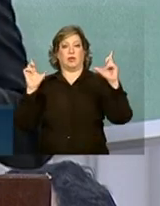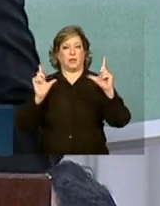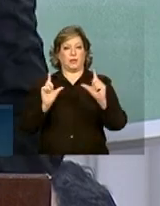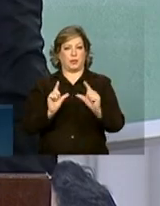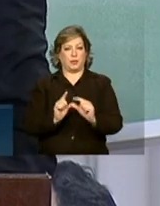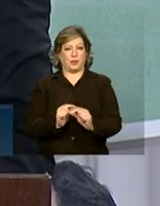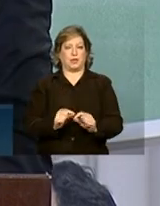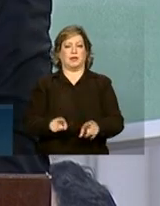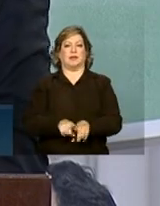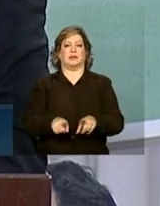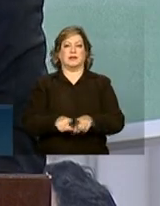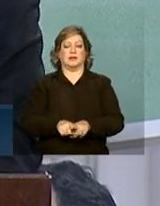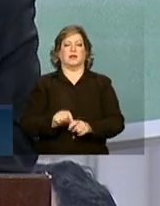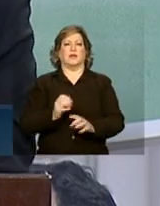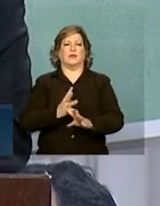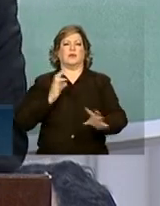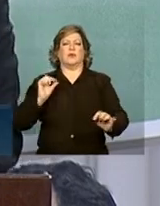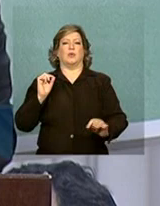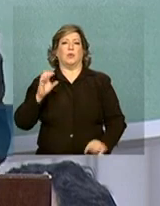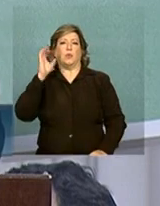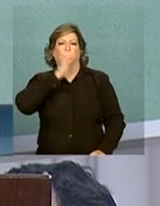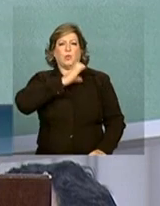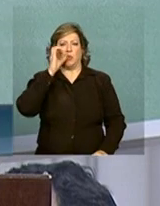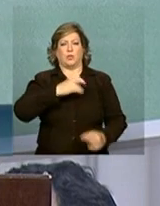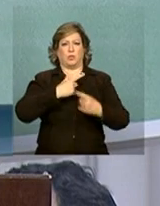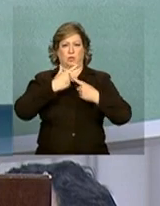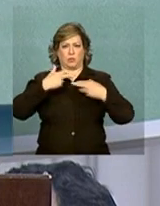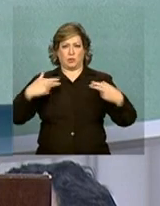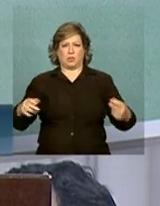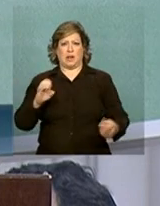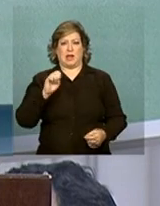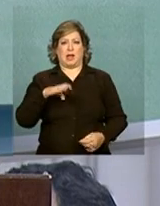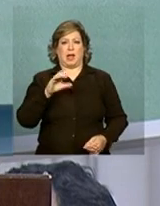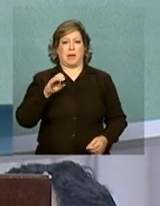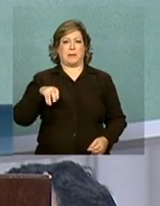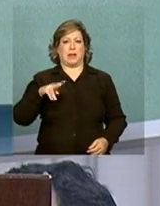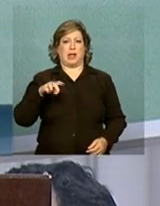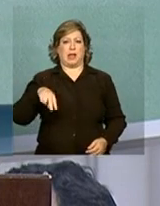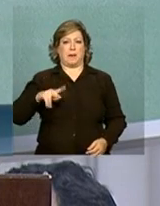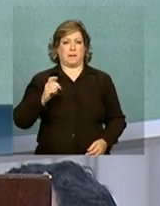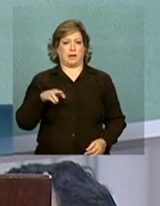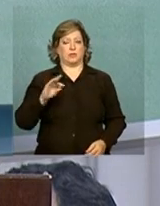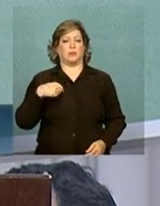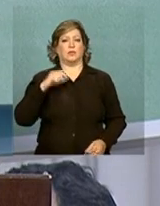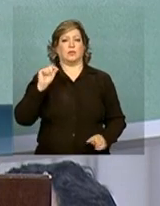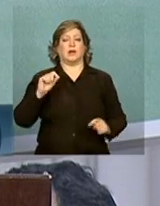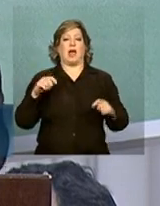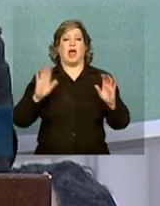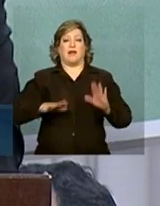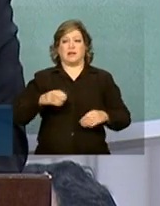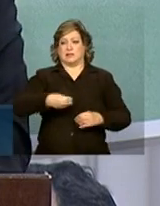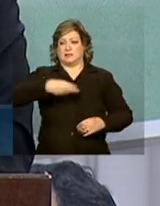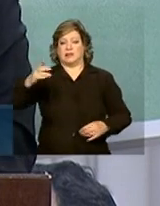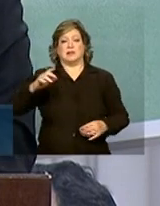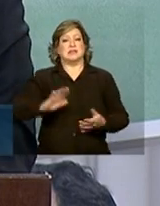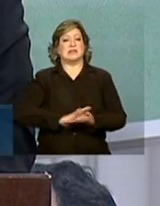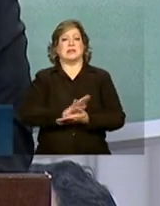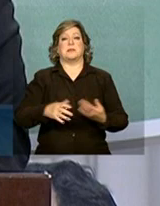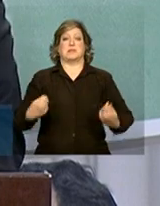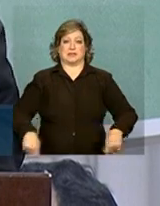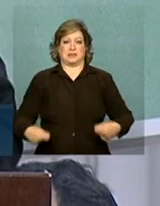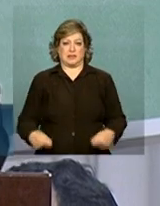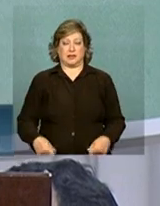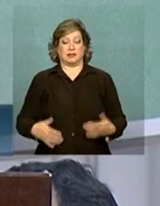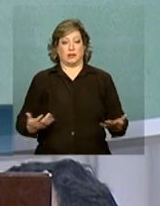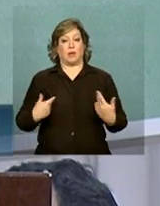emergências, os encaminhamentos, às vezes, que são realizados sem a necessidade devida. Quero dizer também que